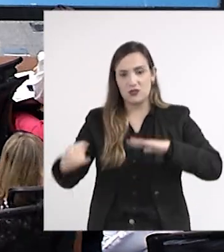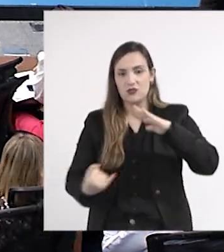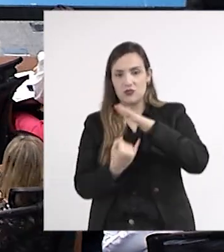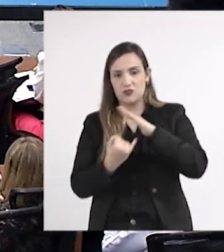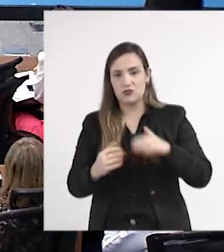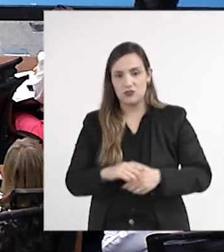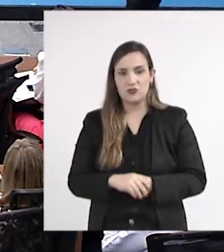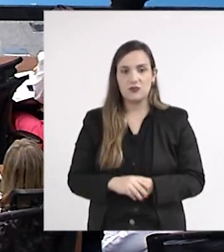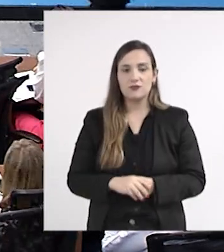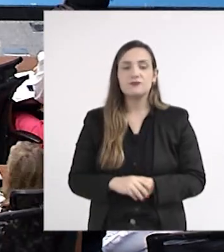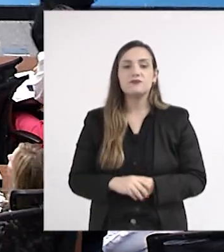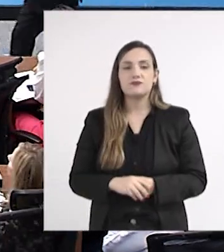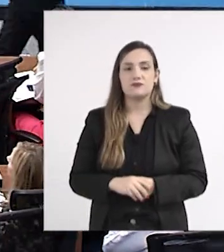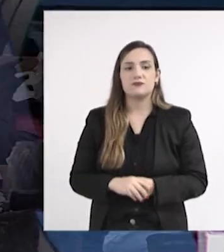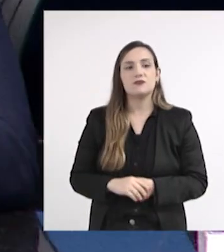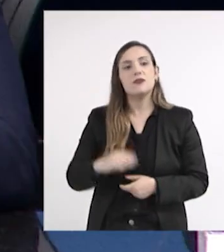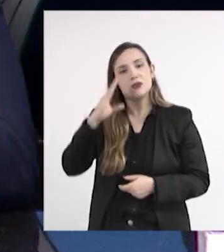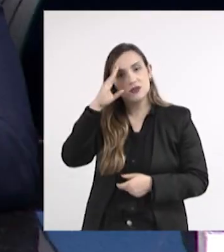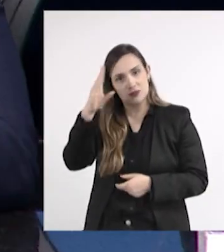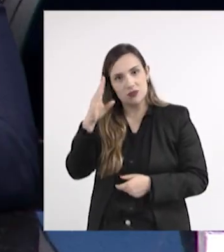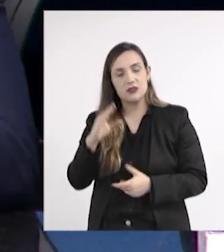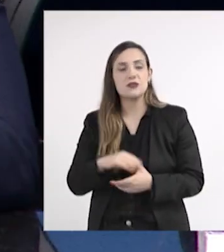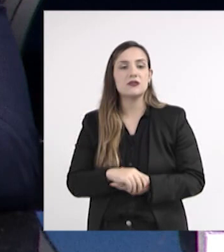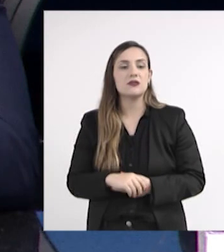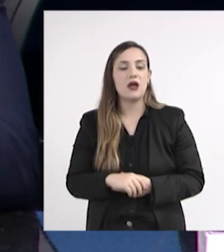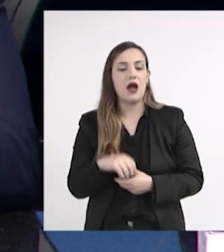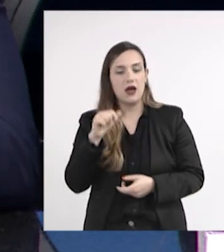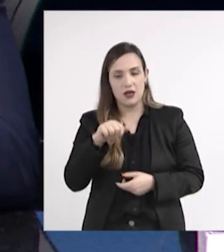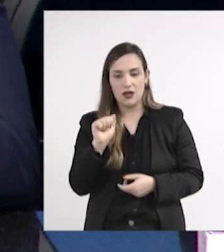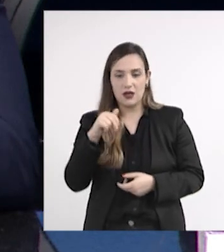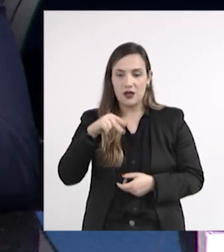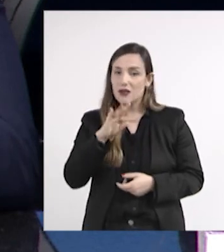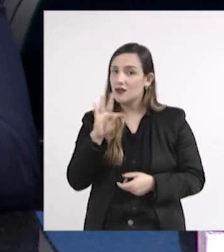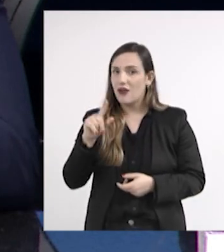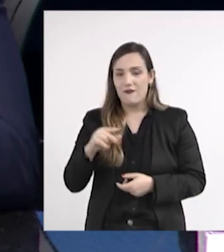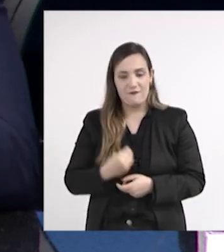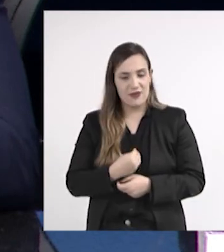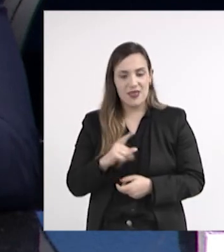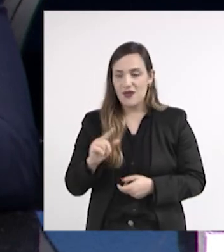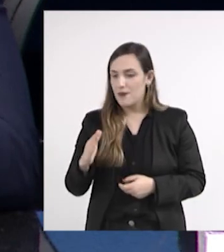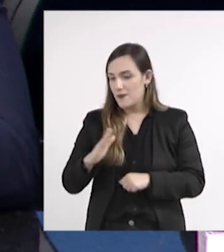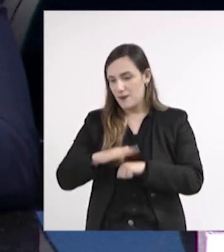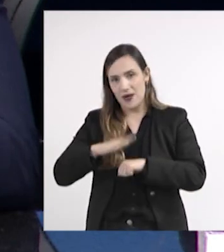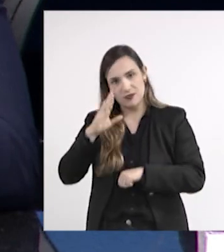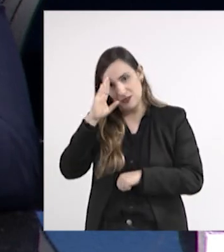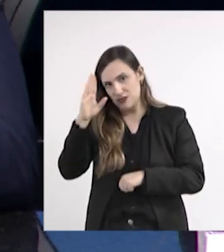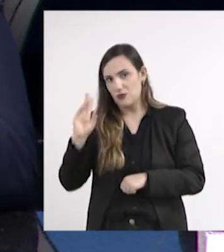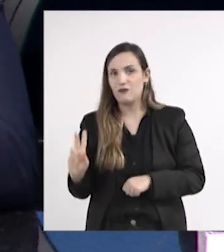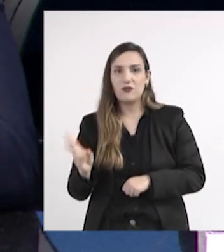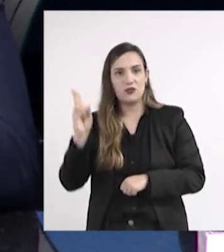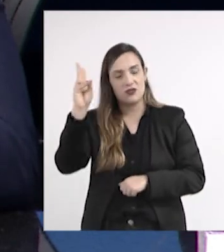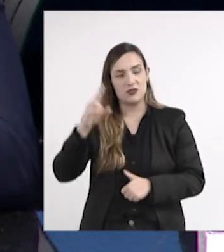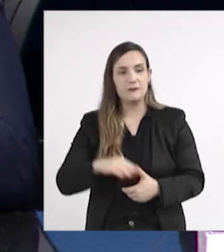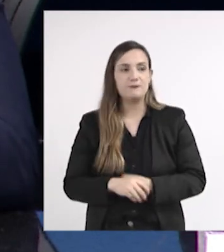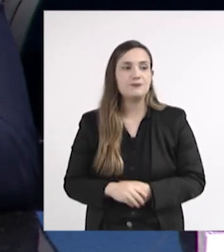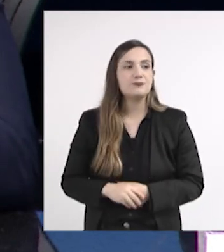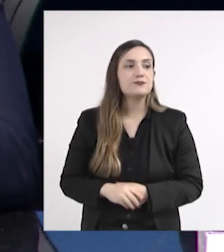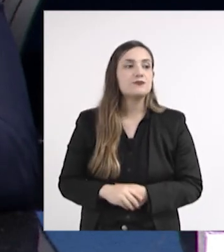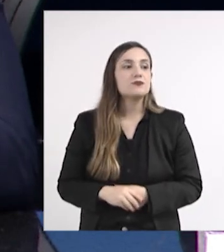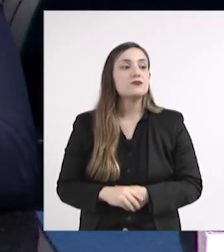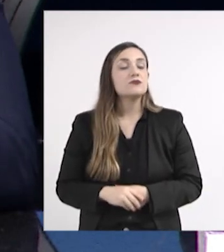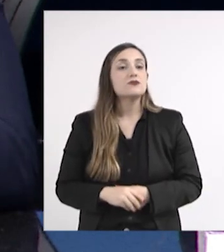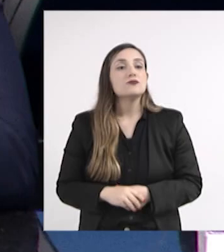Estado, sobretudo pela agência reguladora. Esse é um valor que orienta a nossa decisão. Temos hoje